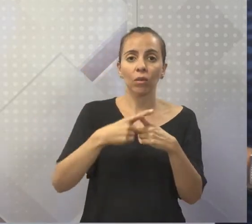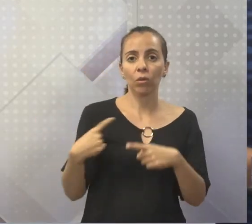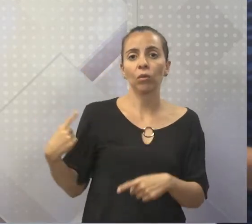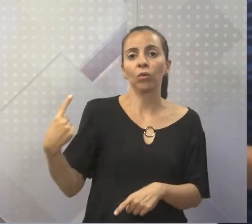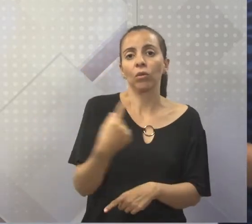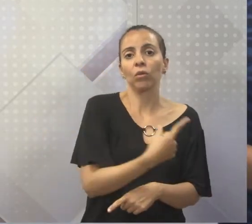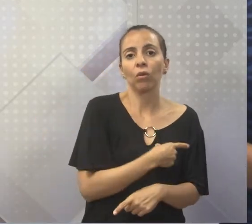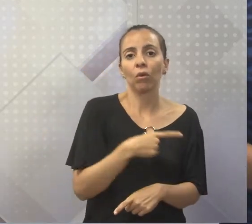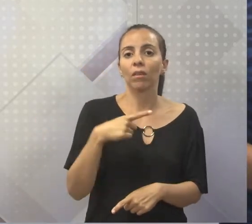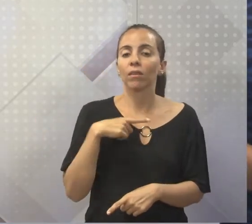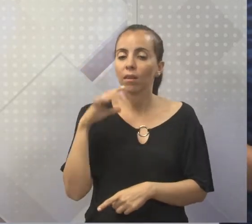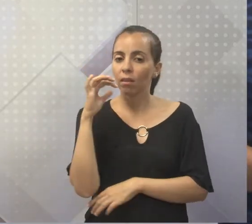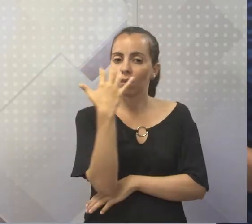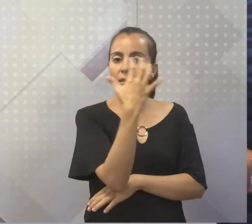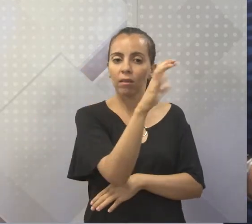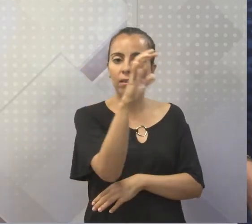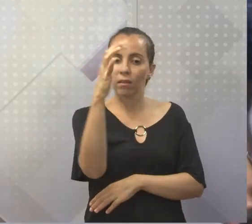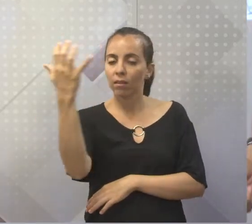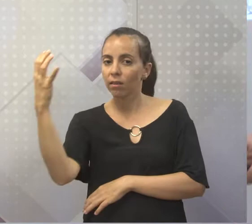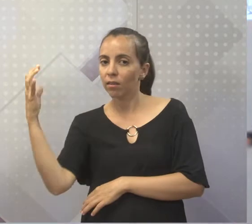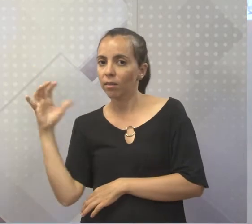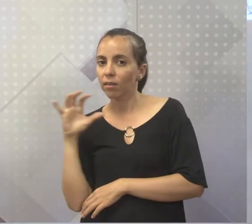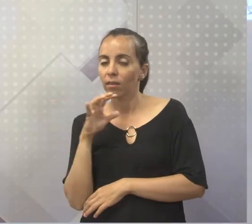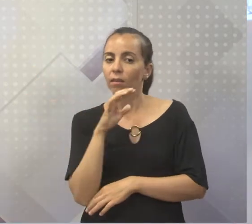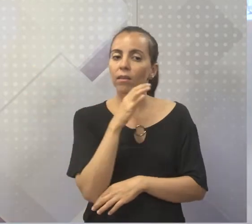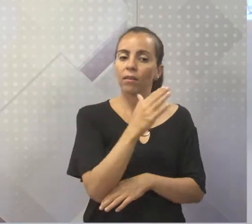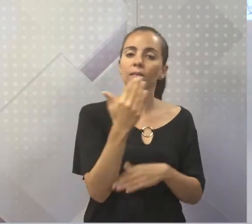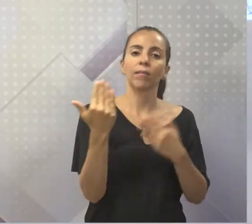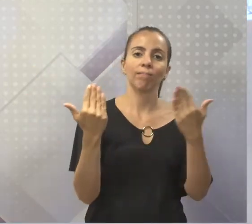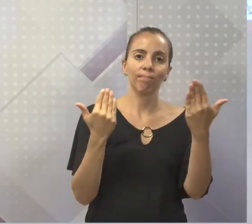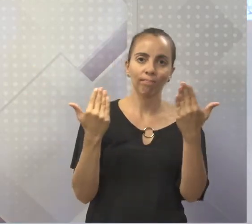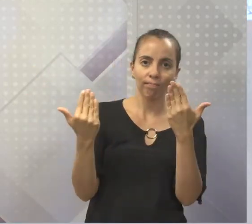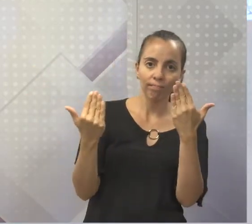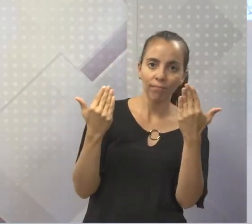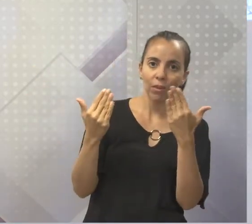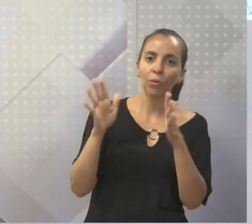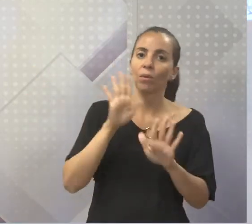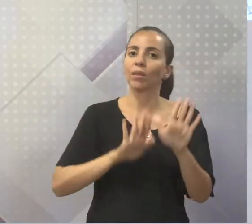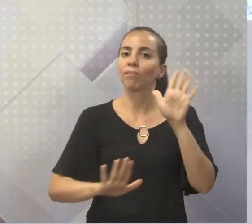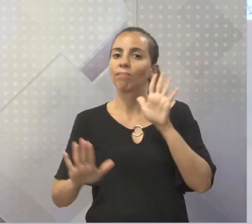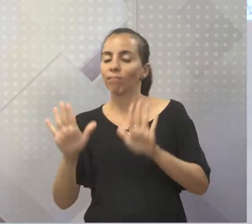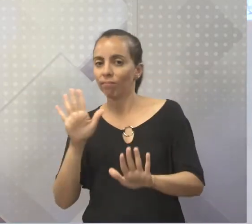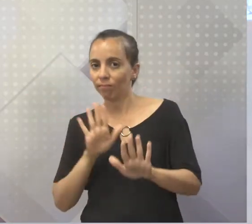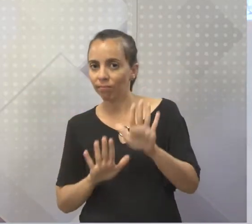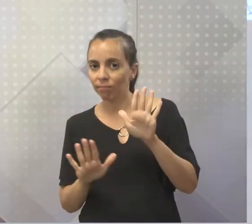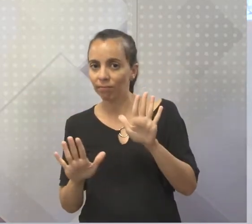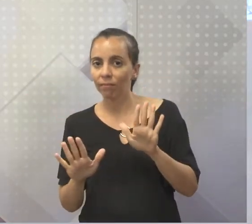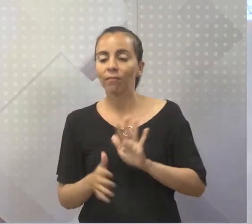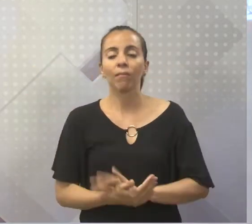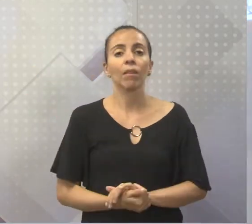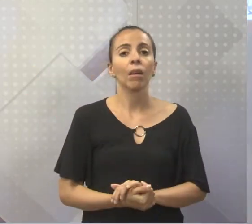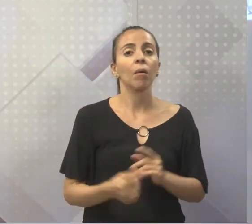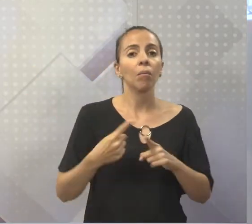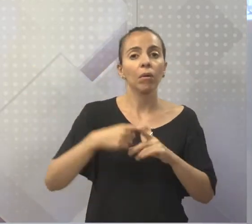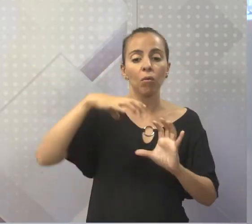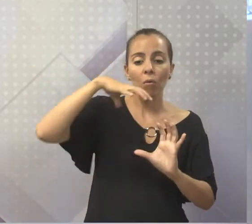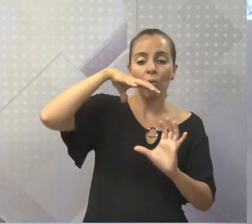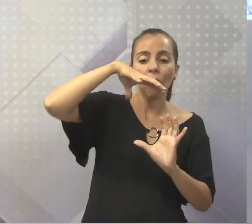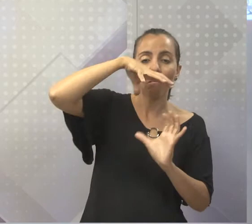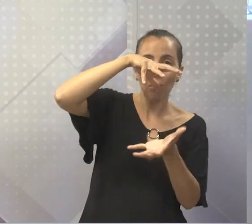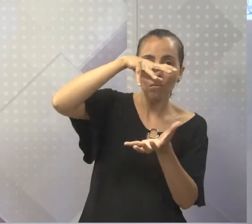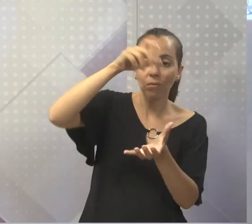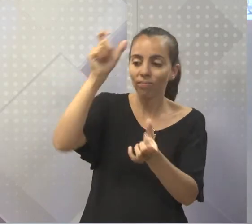um nível Ecológico intermediário e aí o homem vem agredir no planeta assando fritando até